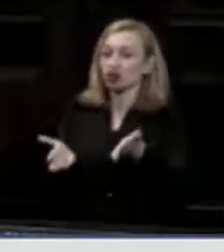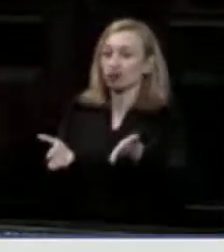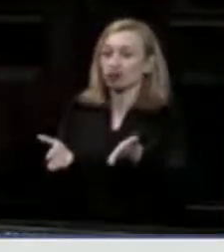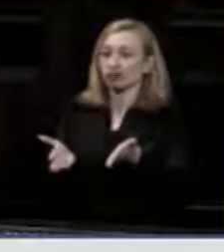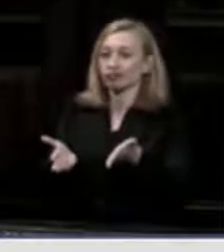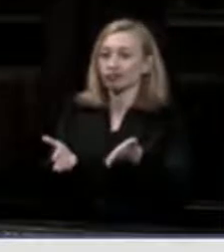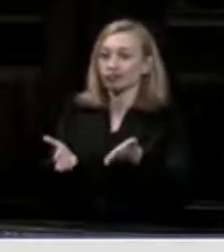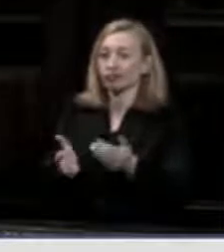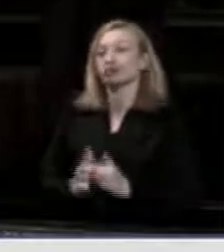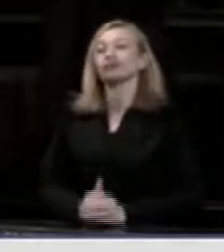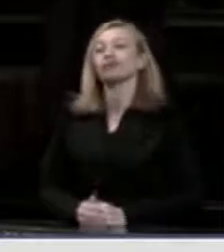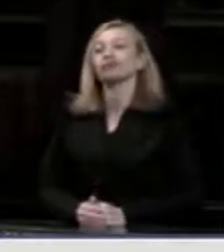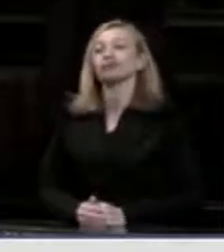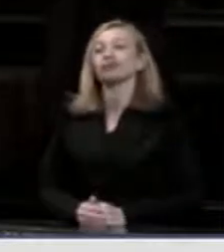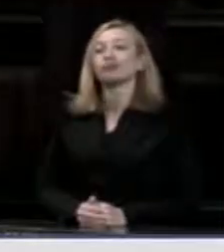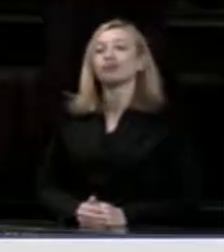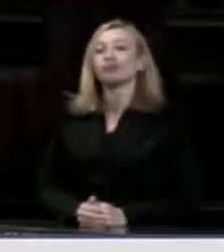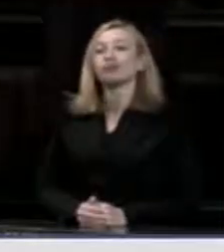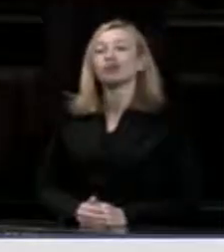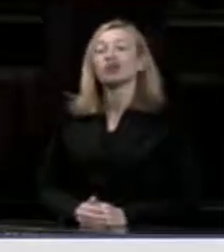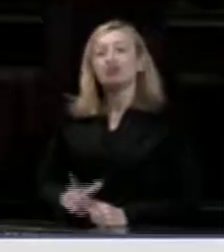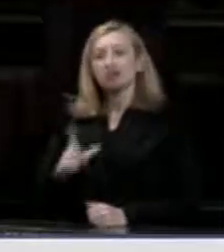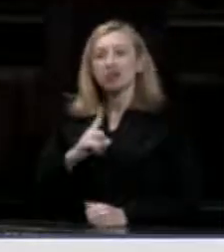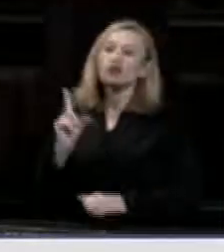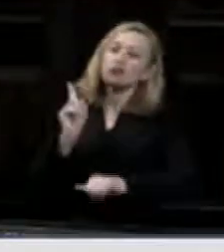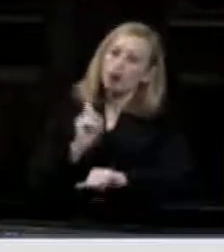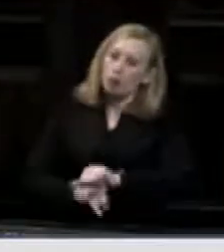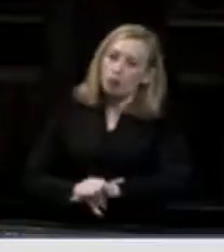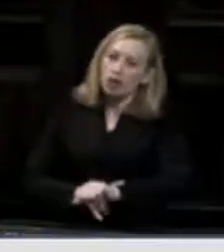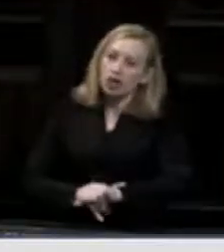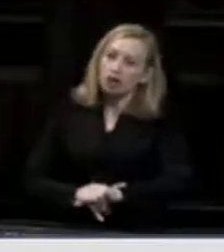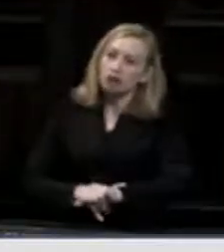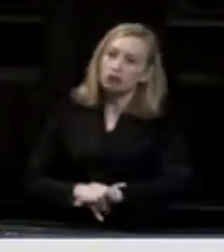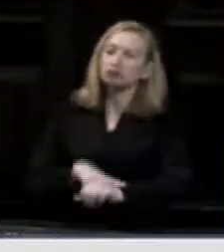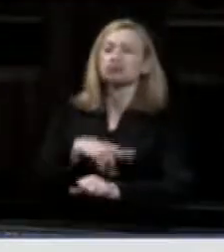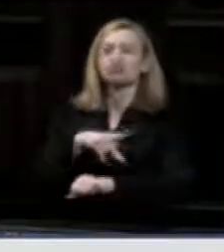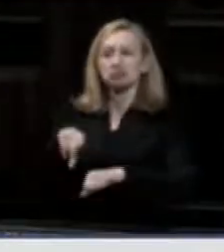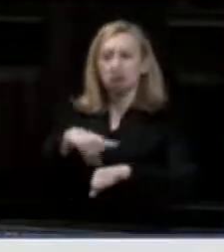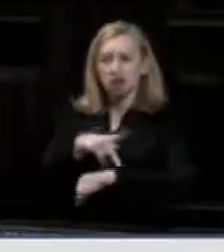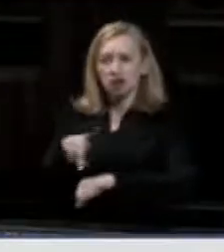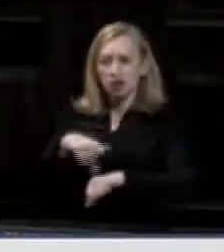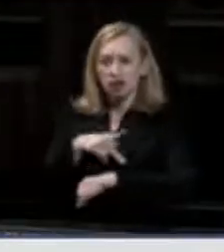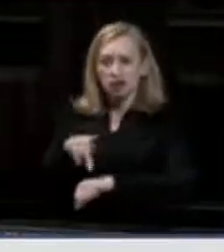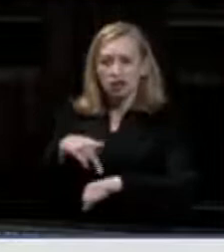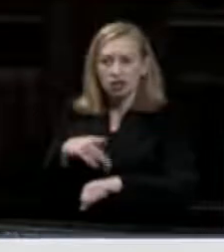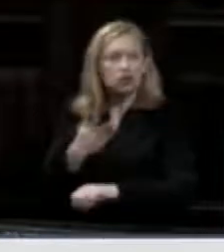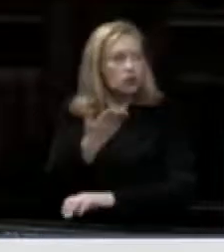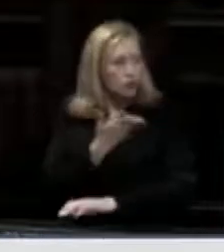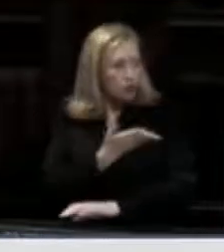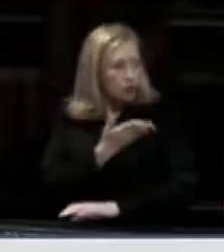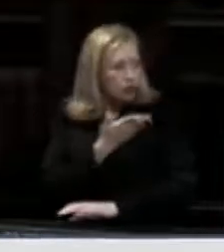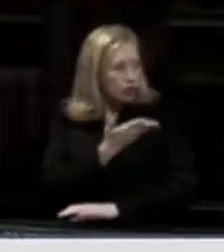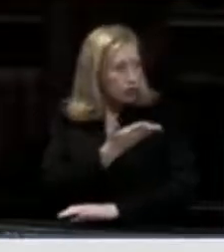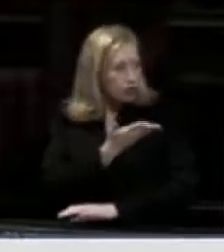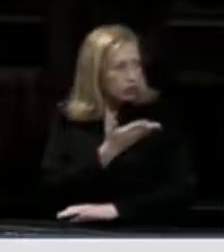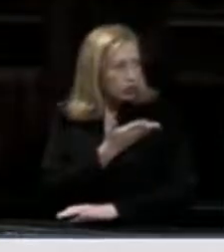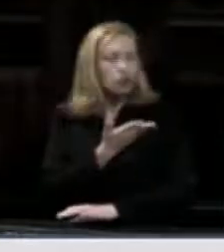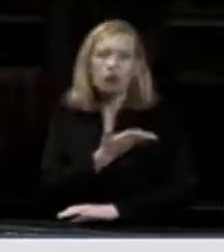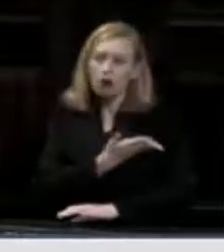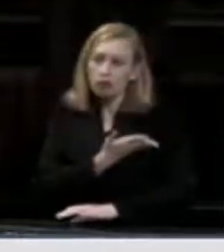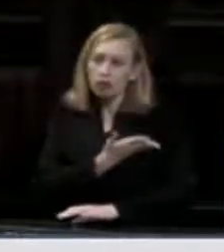apartada. Houve época nesse país, e Vossa Excelência é